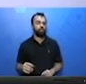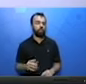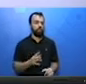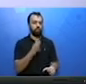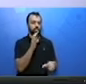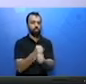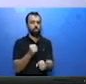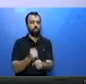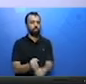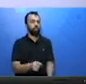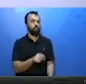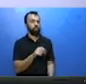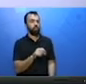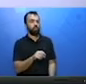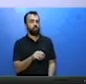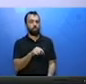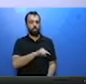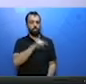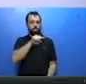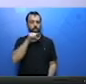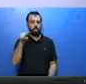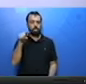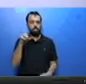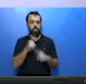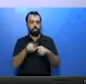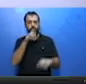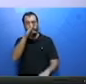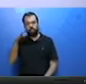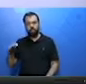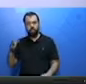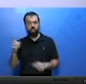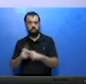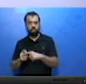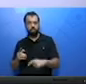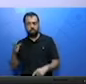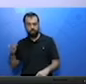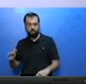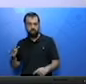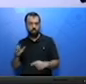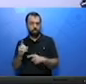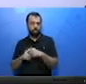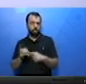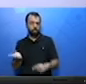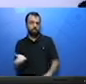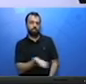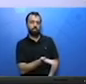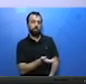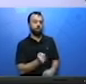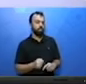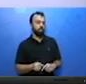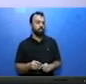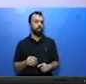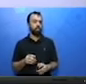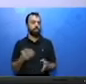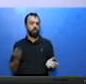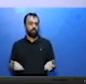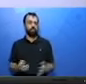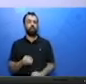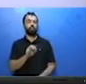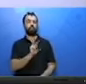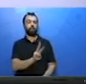mede 32 metros, o outro mede 4, o outro 10 que achamos por Pitágoras, 26 também achamos por